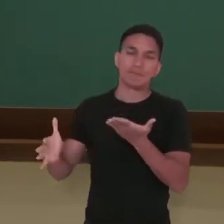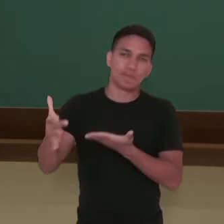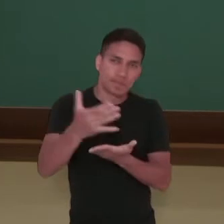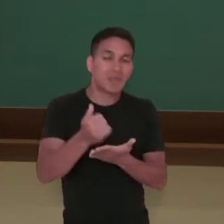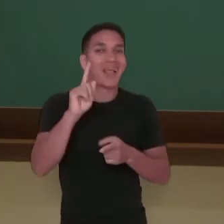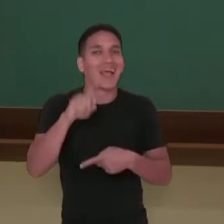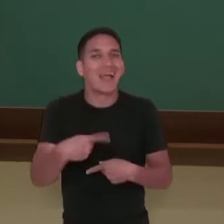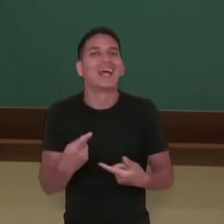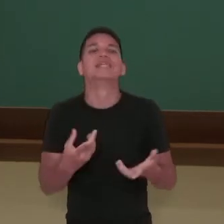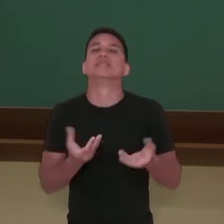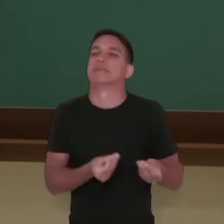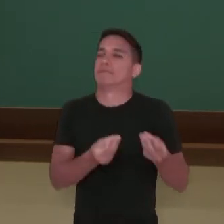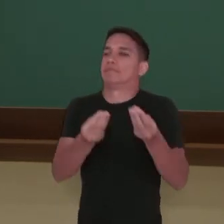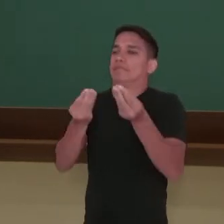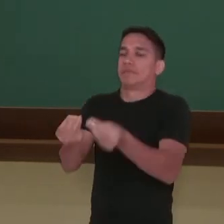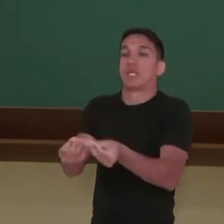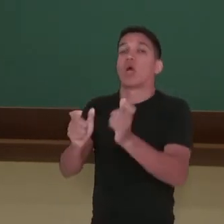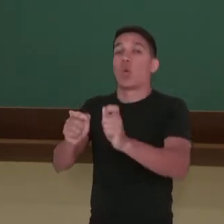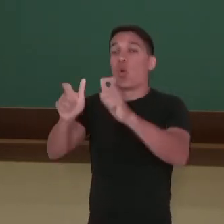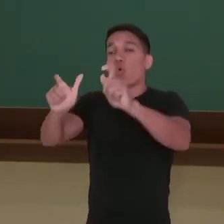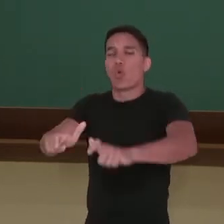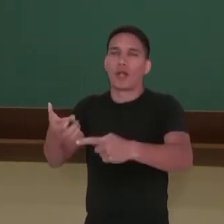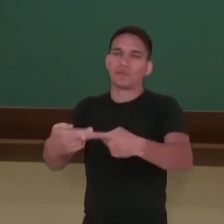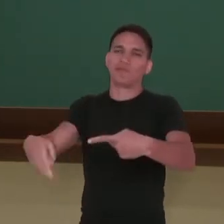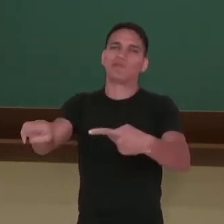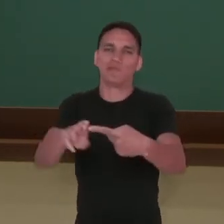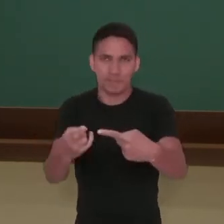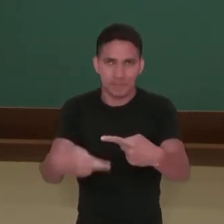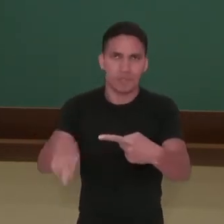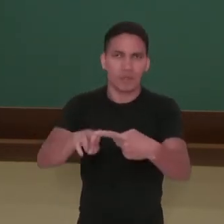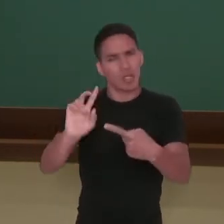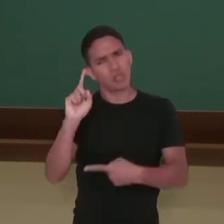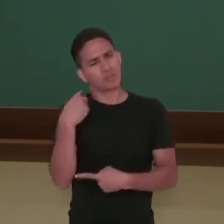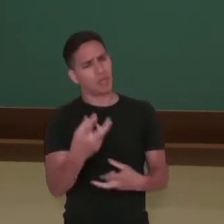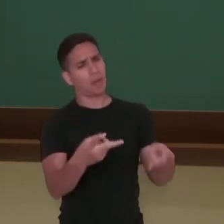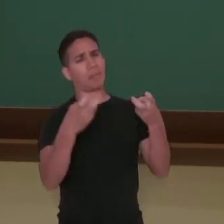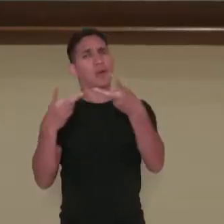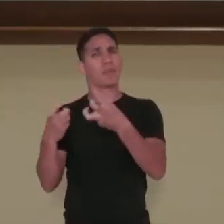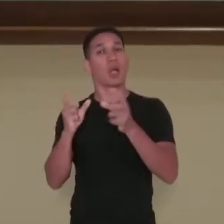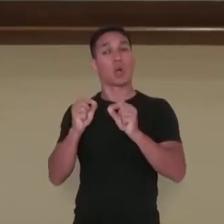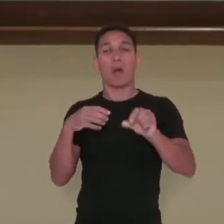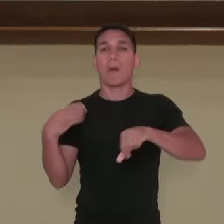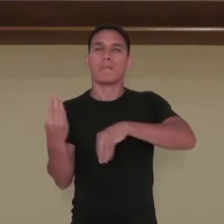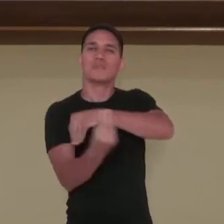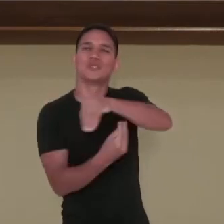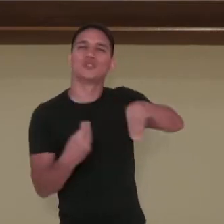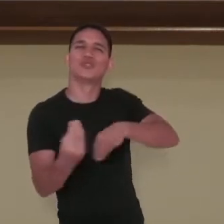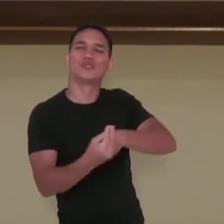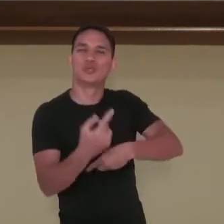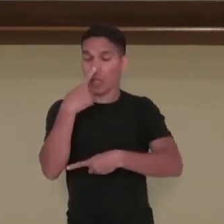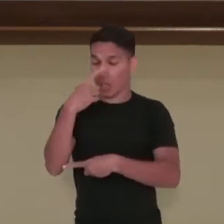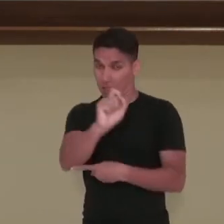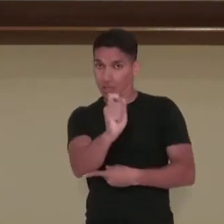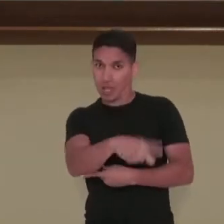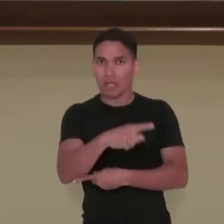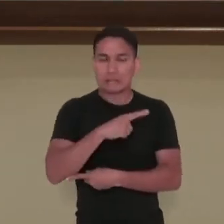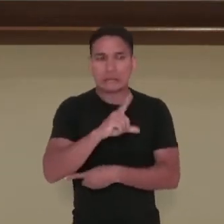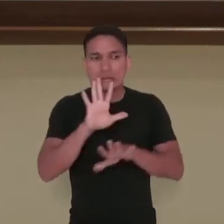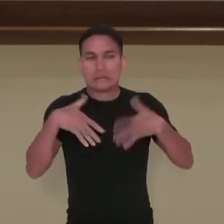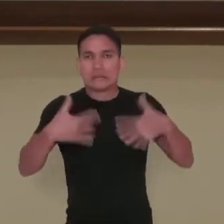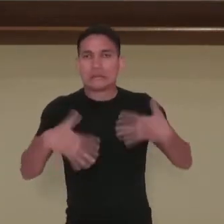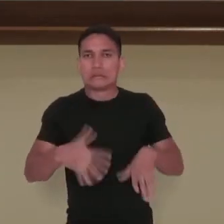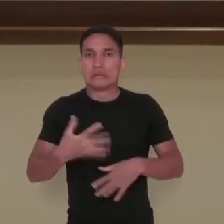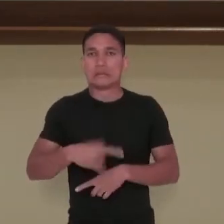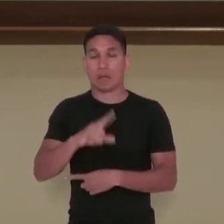que são levados à reciclagem. E aí a gente percebe a mistura do lixo como sendo um principal vilão na